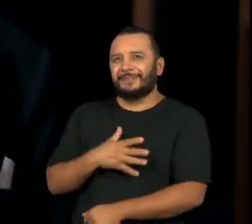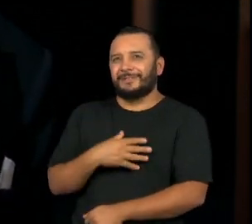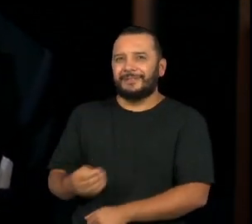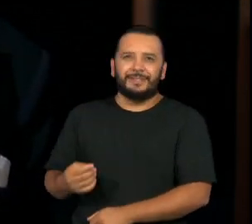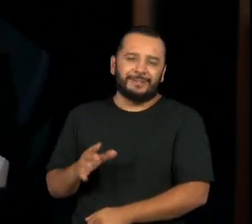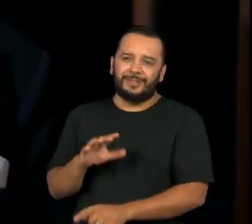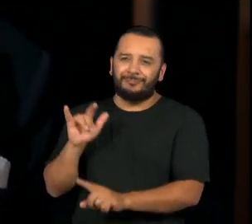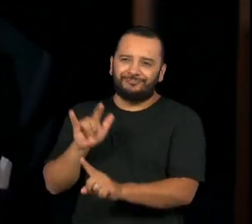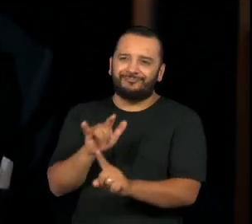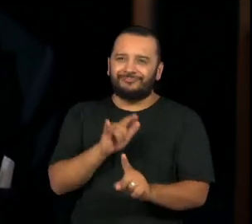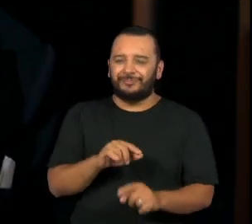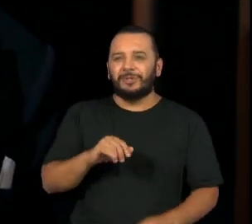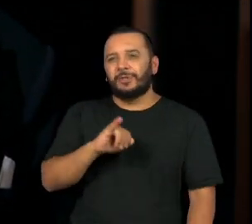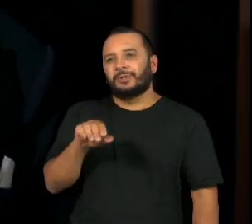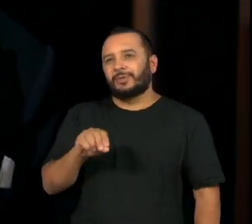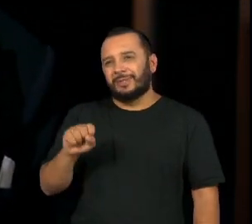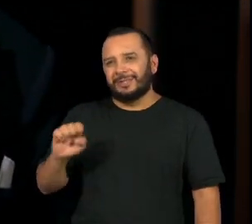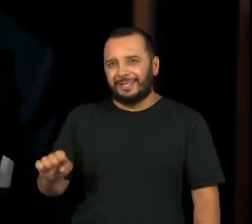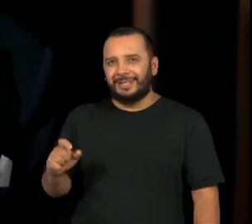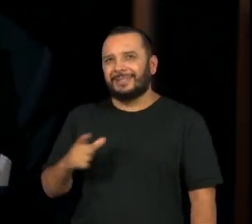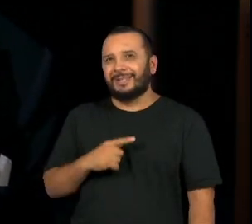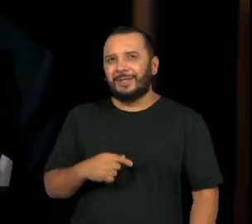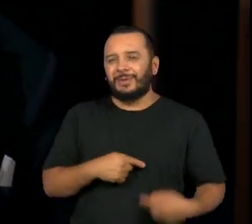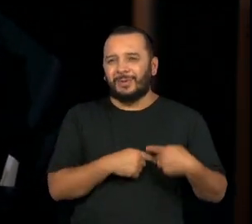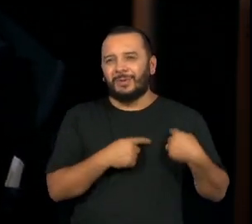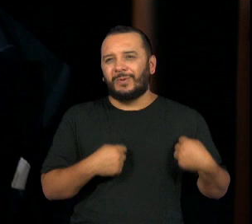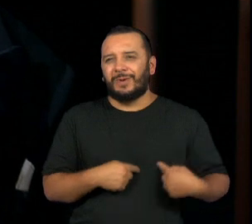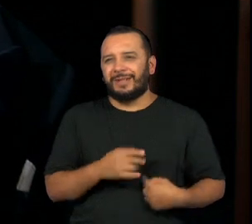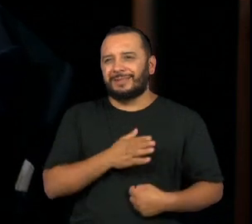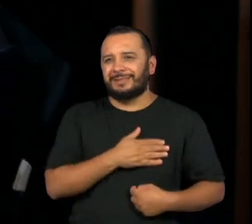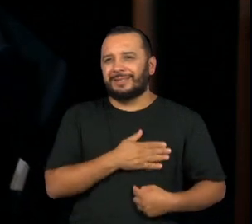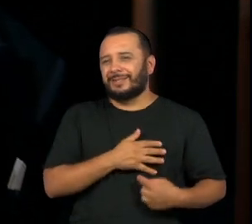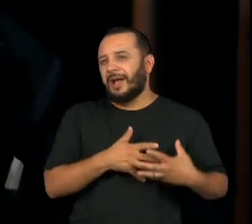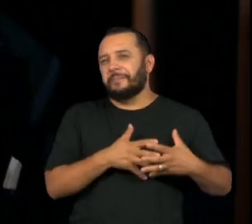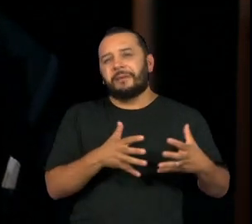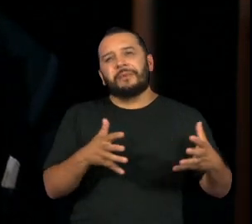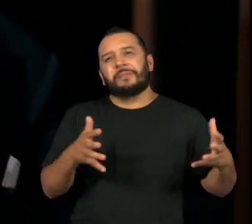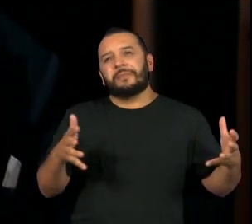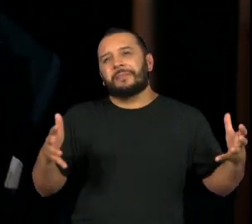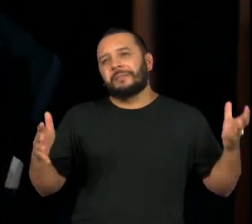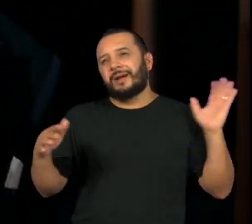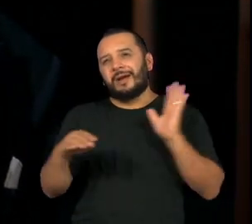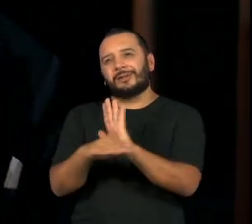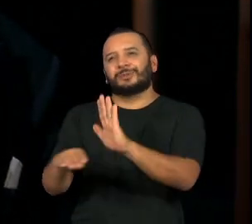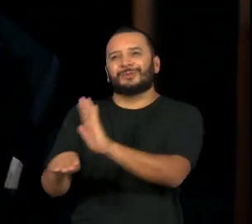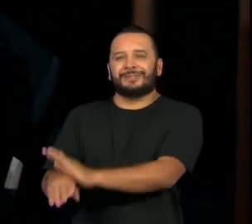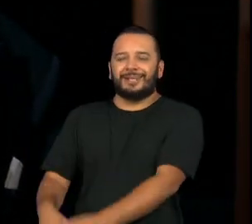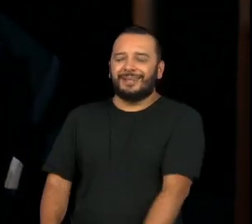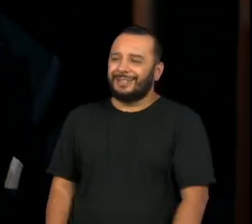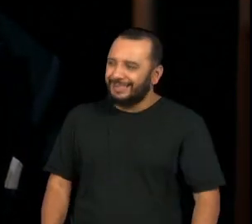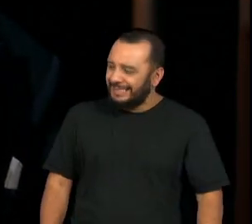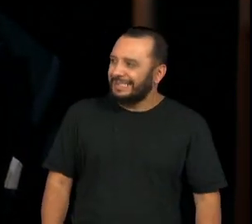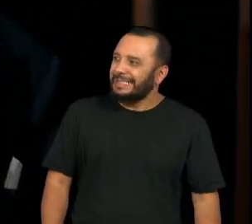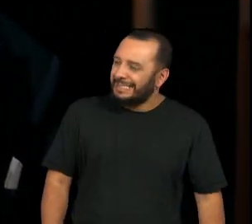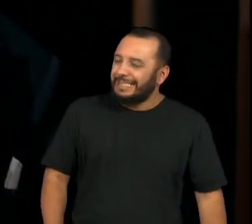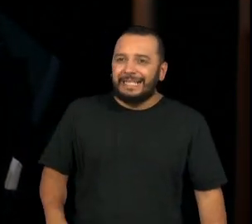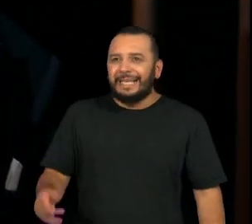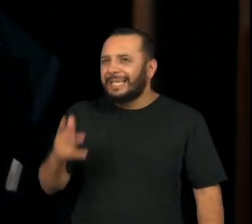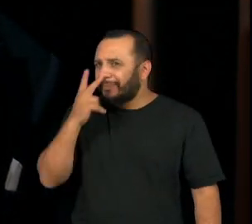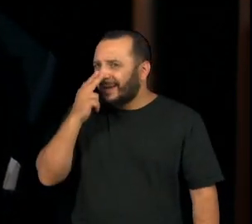pelos meus filhos, mas o José, ele tem um coração de um tamanho de um planeta, assim. Ele é um